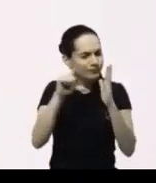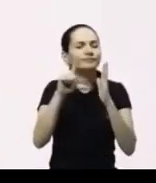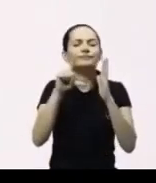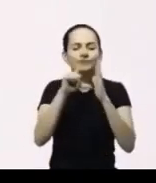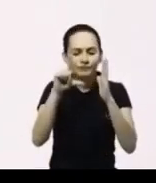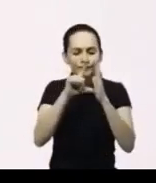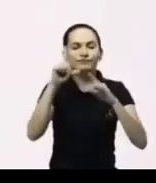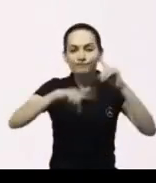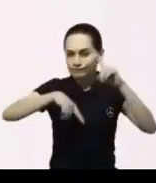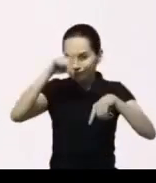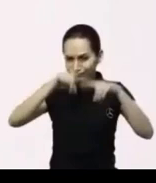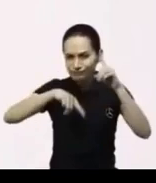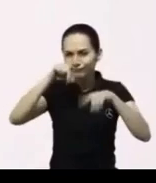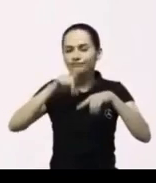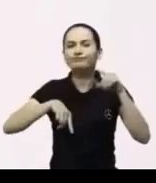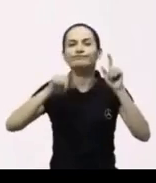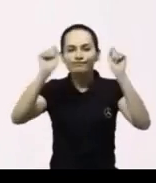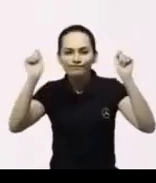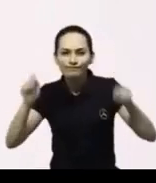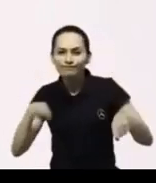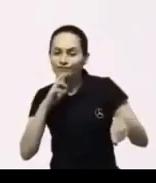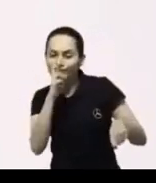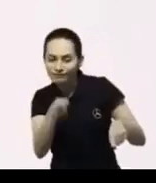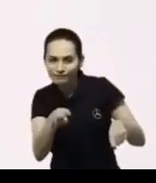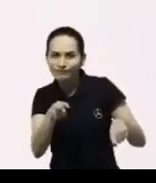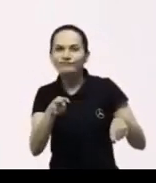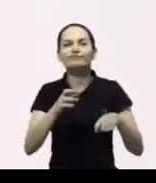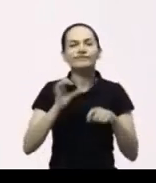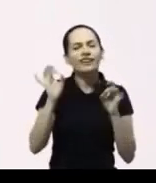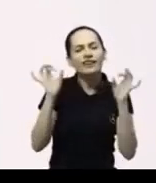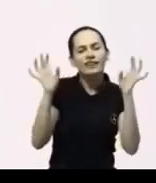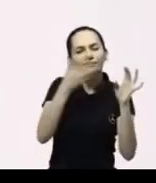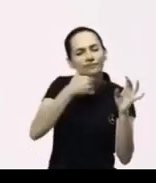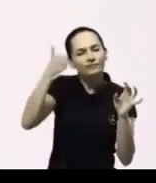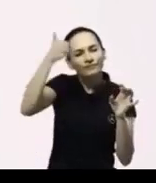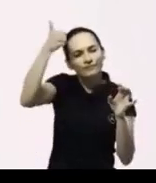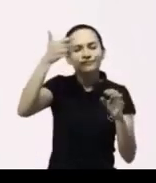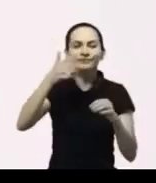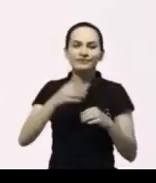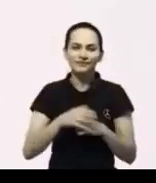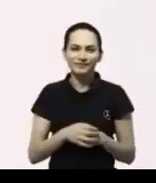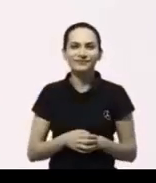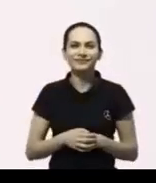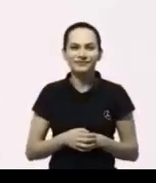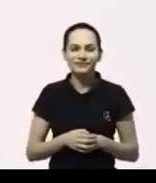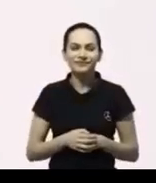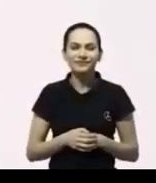concessionários produtos e soluções digitais cada vez melhores.